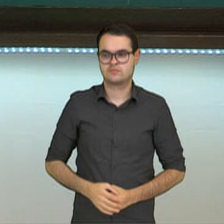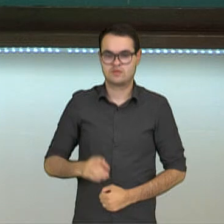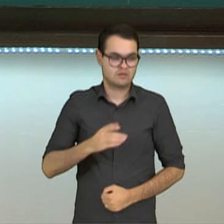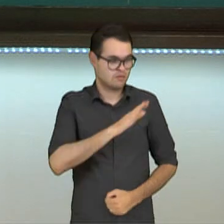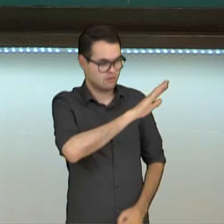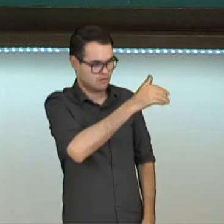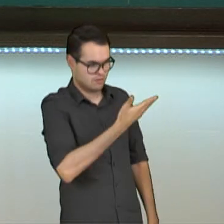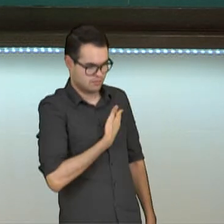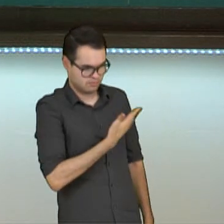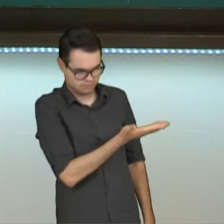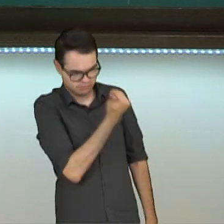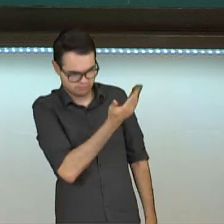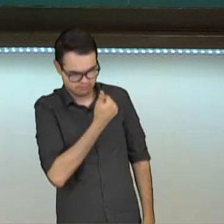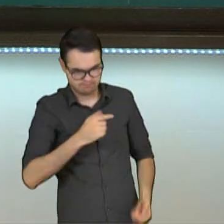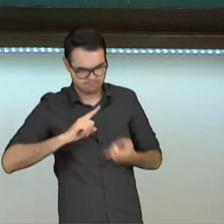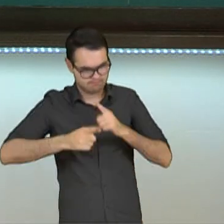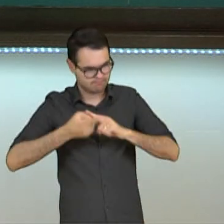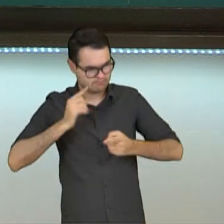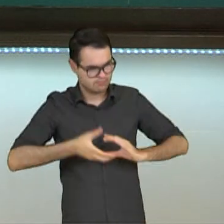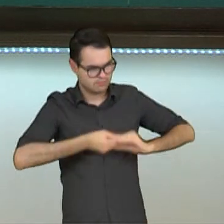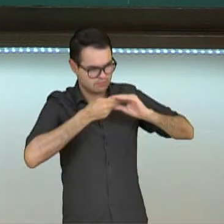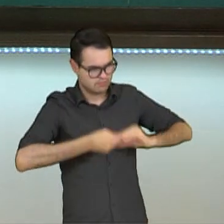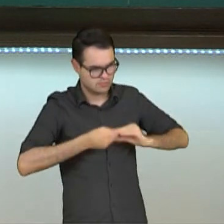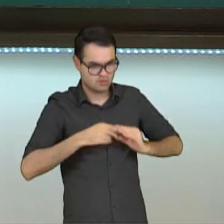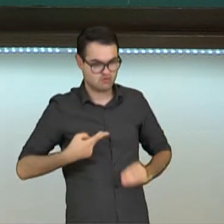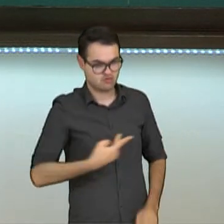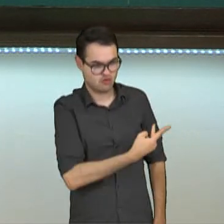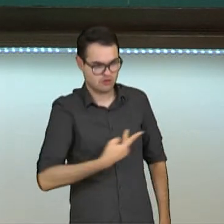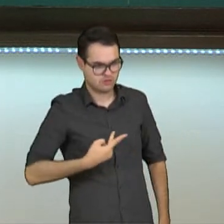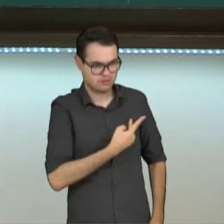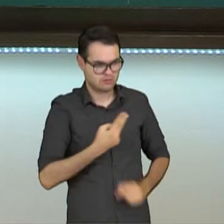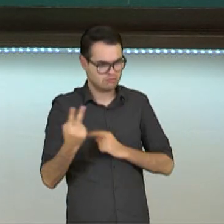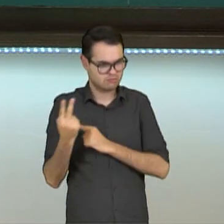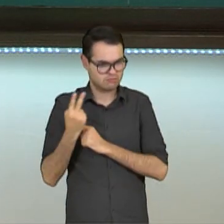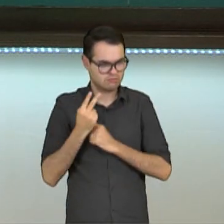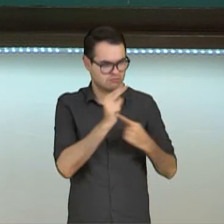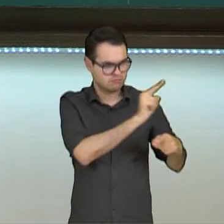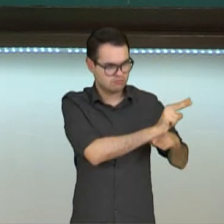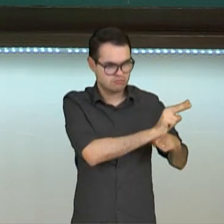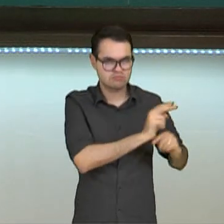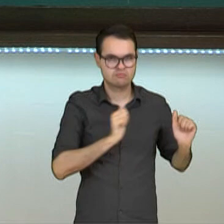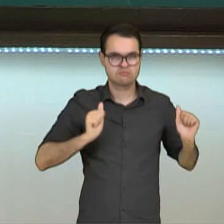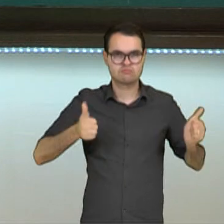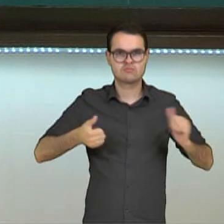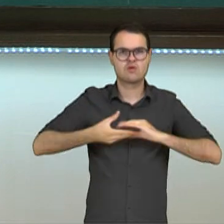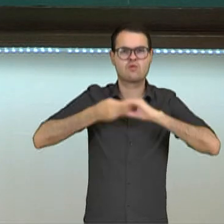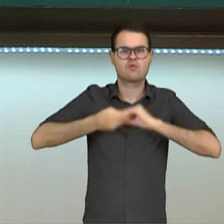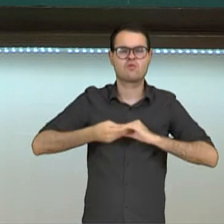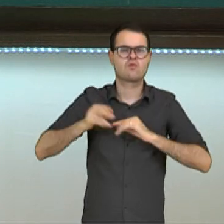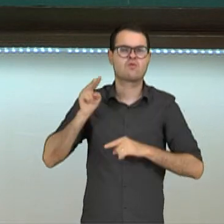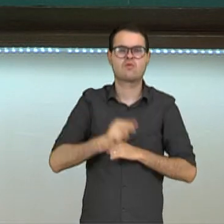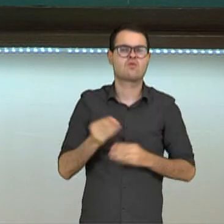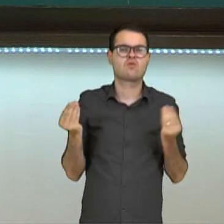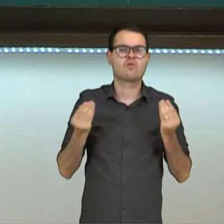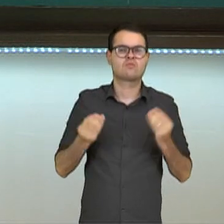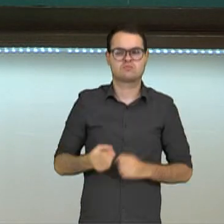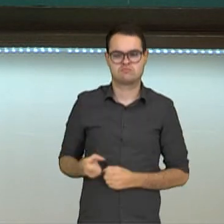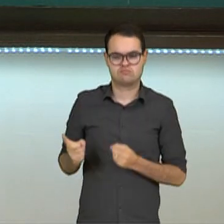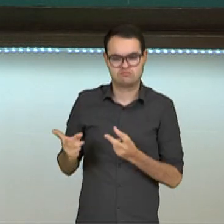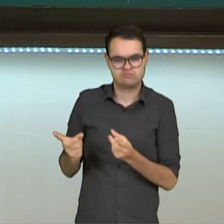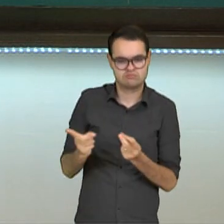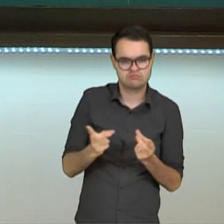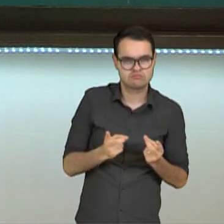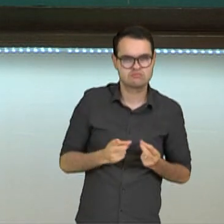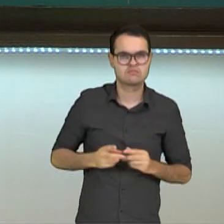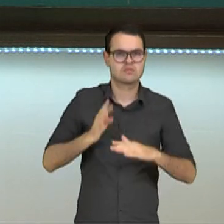amigo, vem aqui, vamos tratar. Nós vamos nos proteger, certo? Esse é um acordo. Ah, vamos proteger como? Com comércio, com a